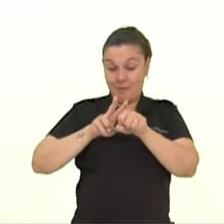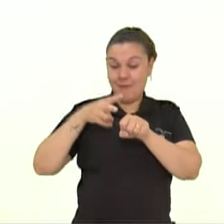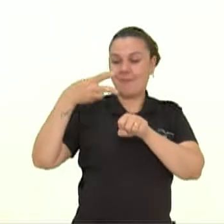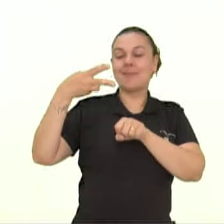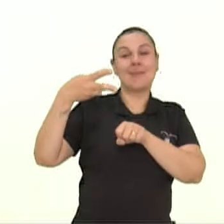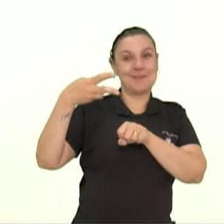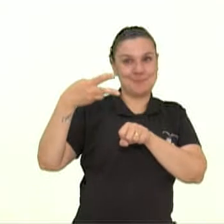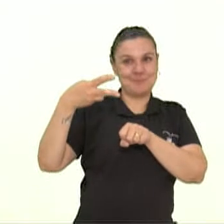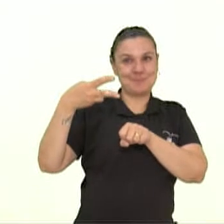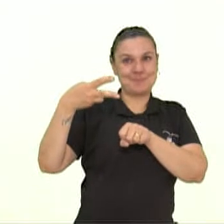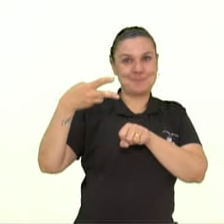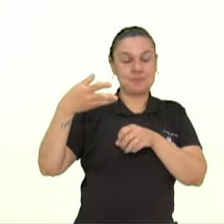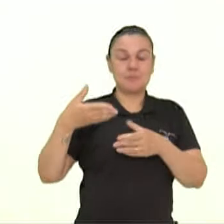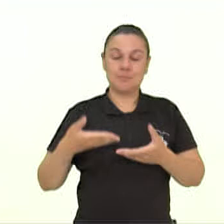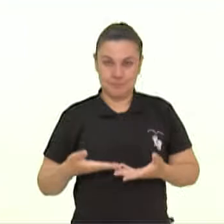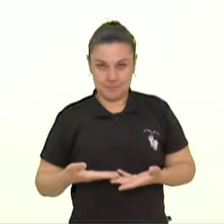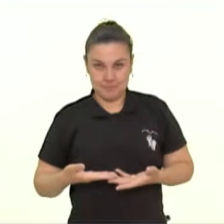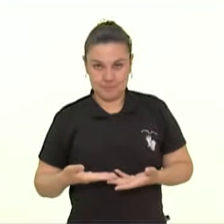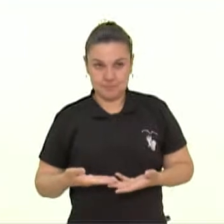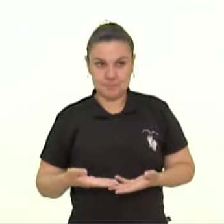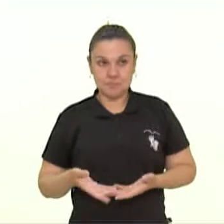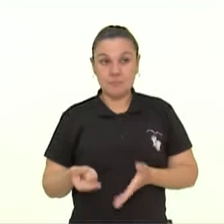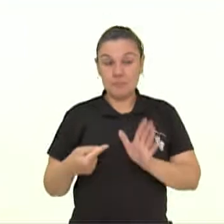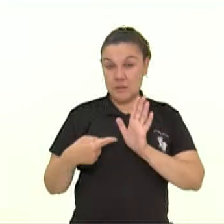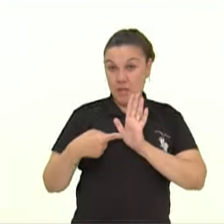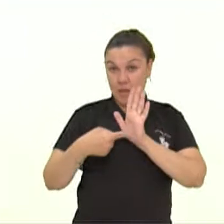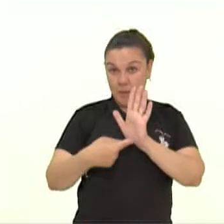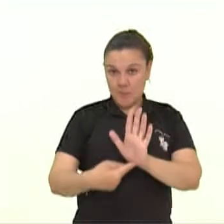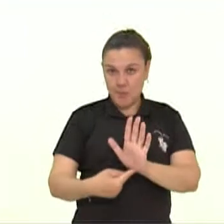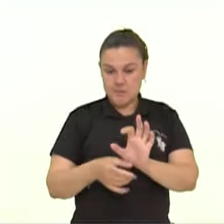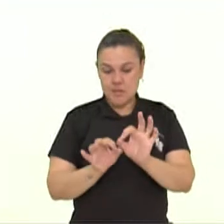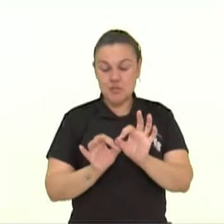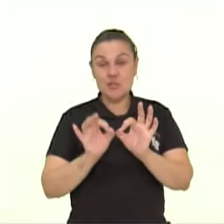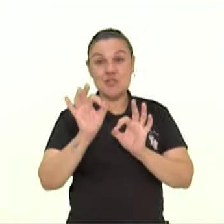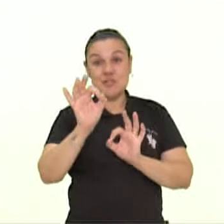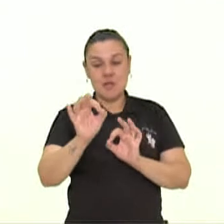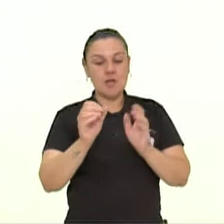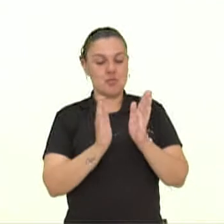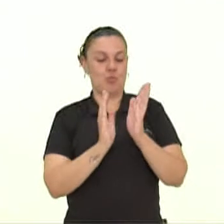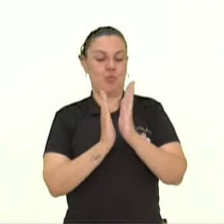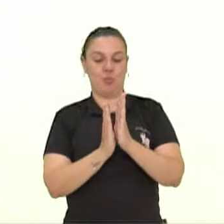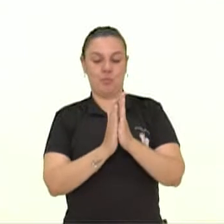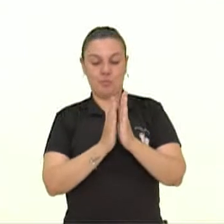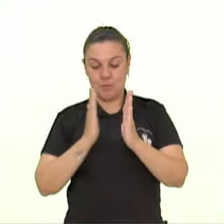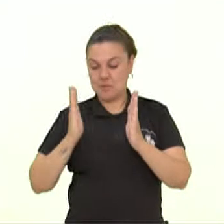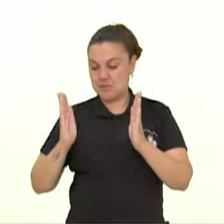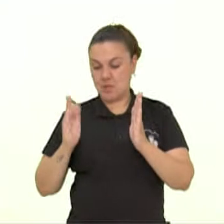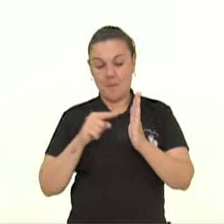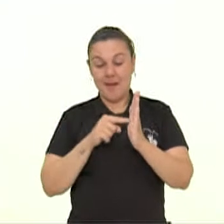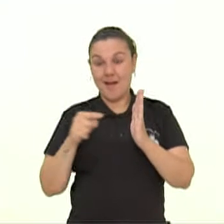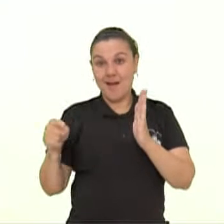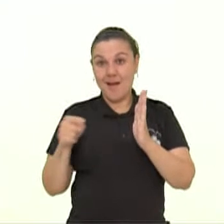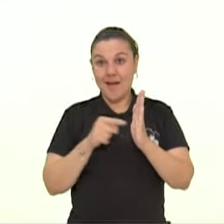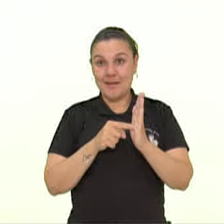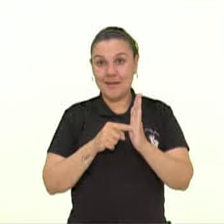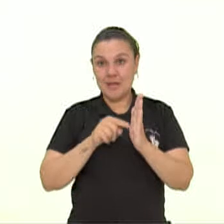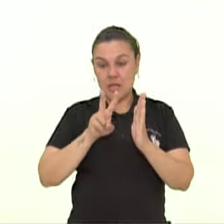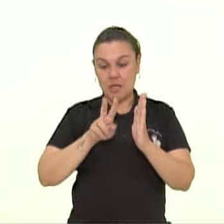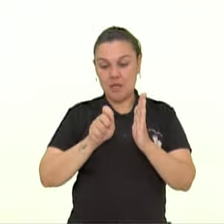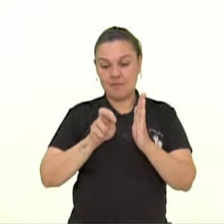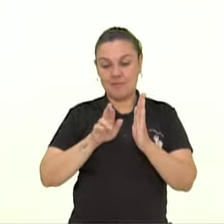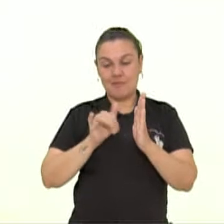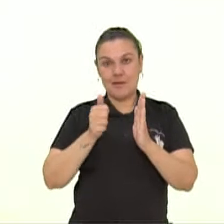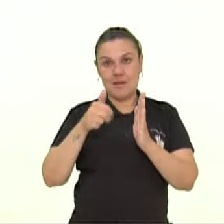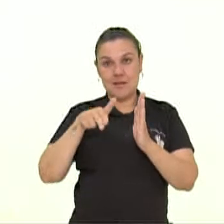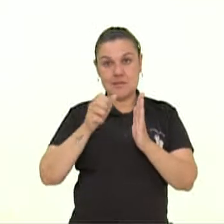quadrado. Então, ela mostra o quanto está distante, só que o valor efetivo da variância, ele não está na